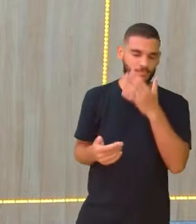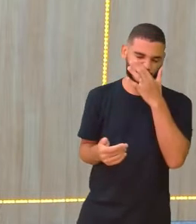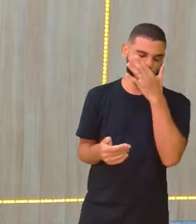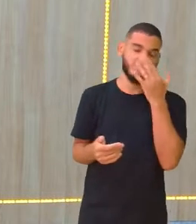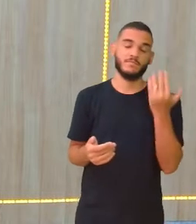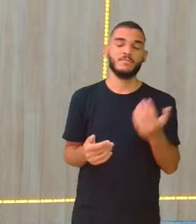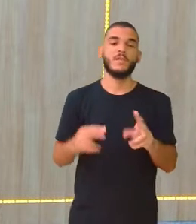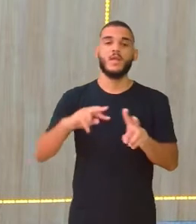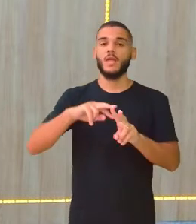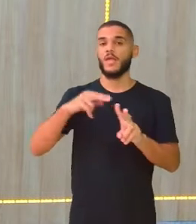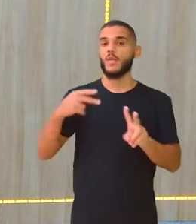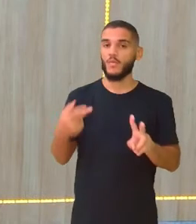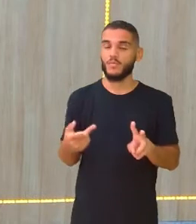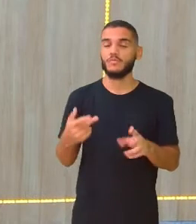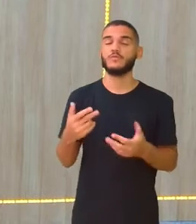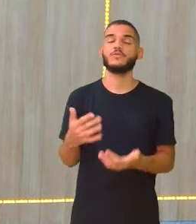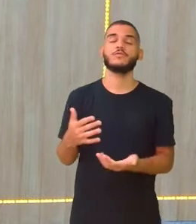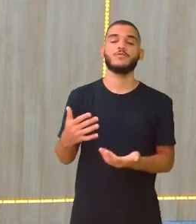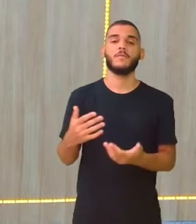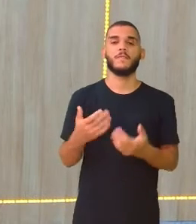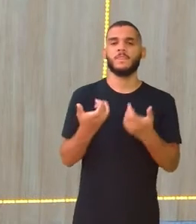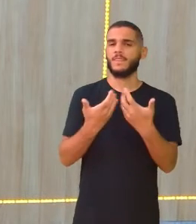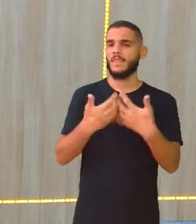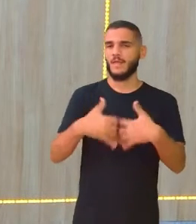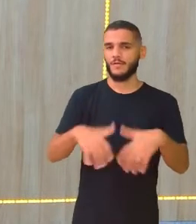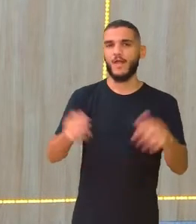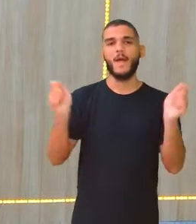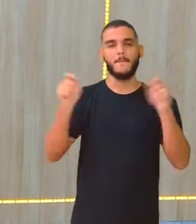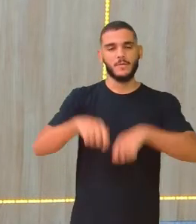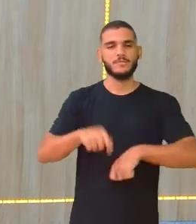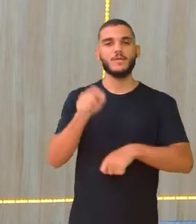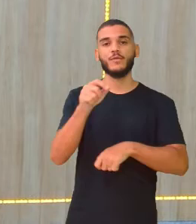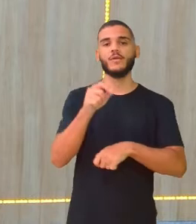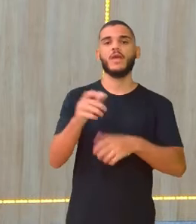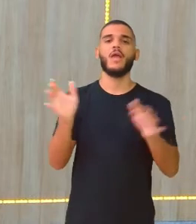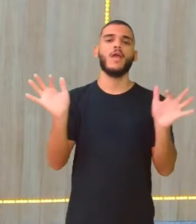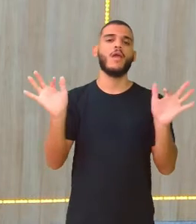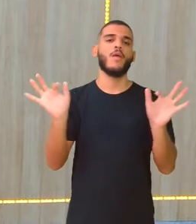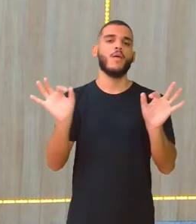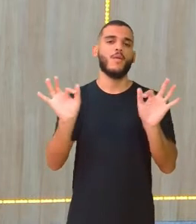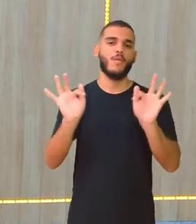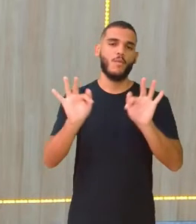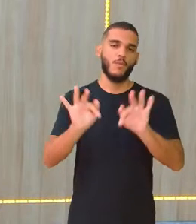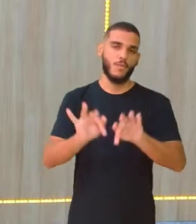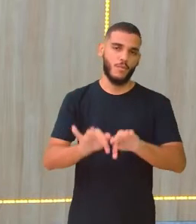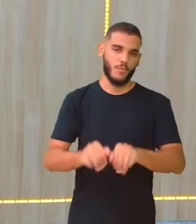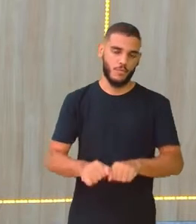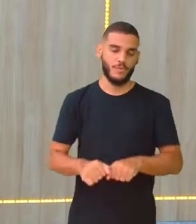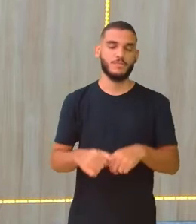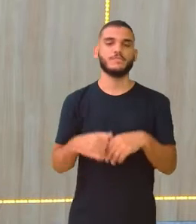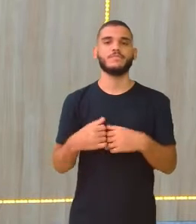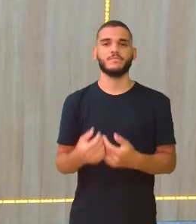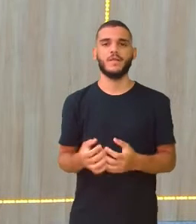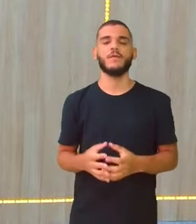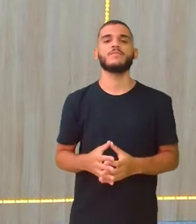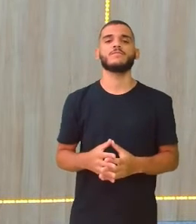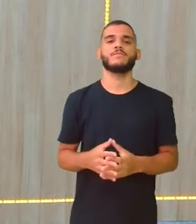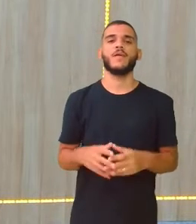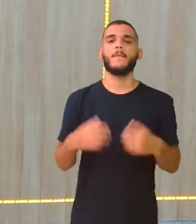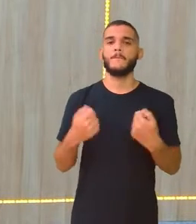Virar escassos. Chegar à escassez desses recursos naturais. E aí, aquela